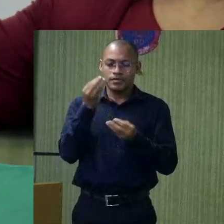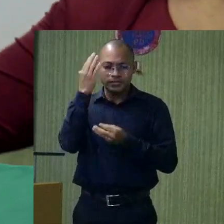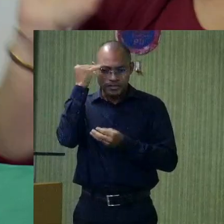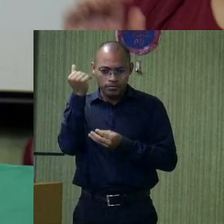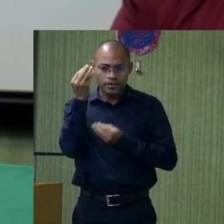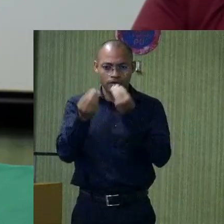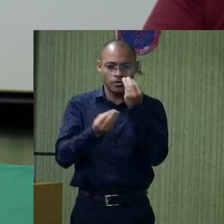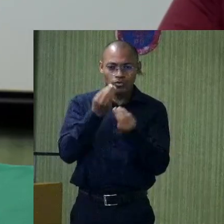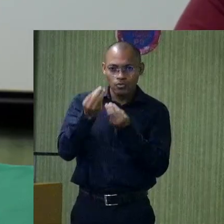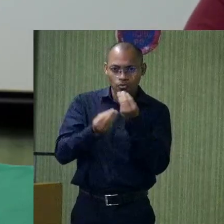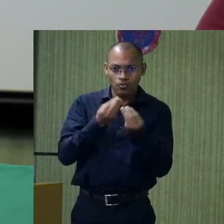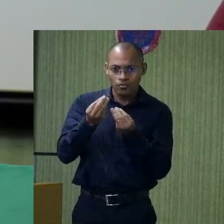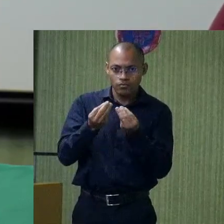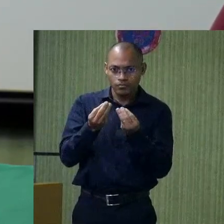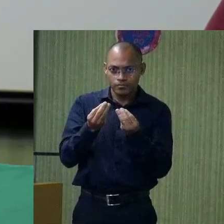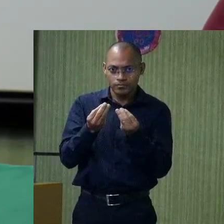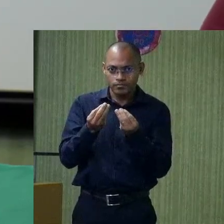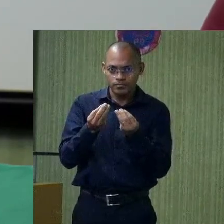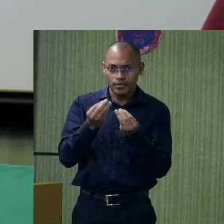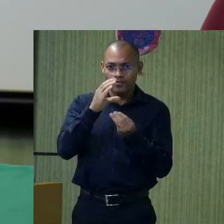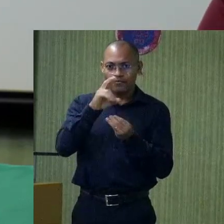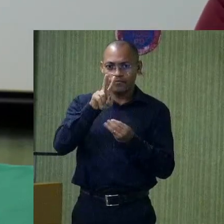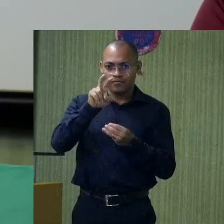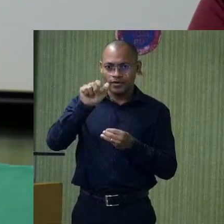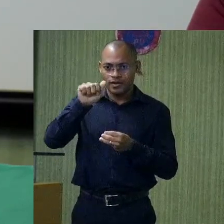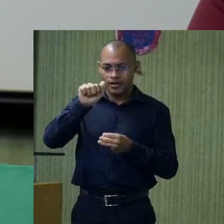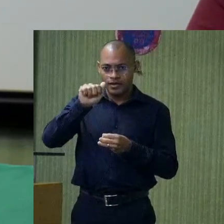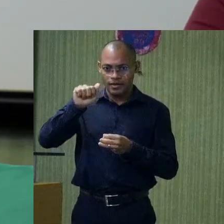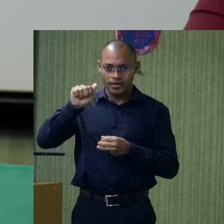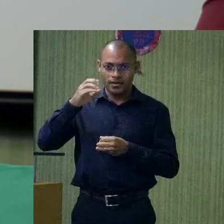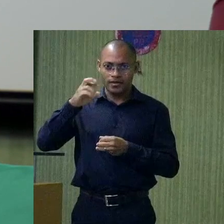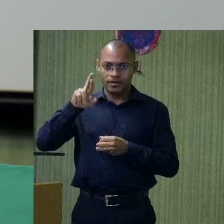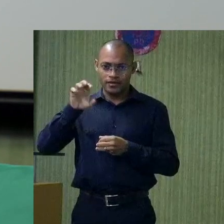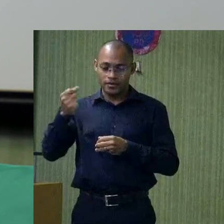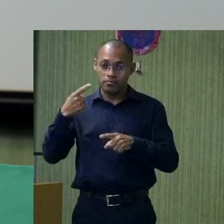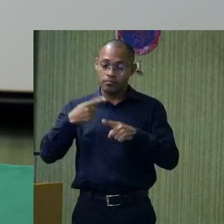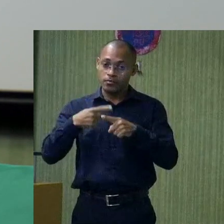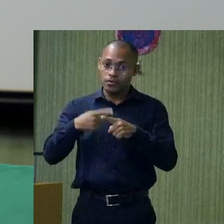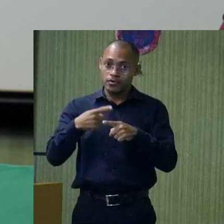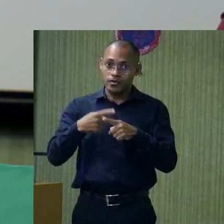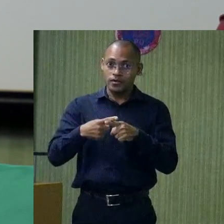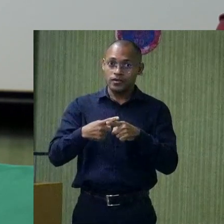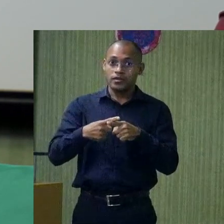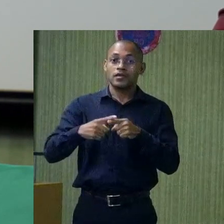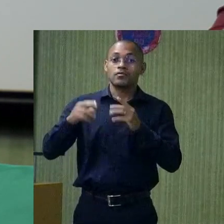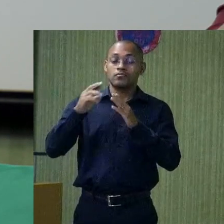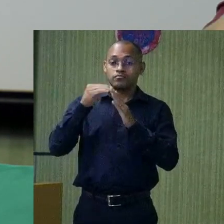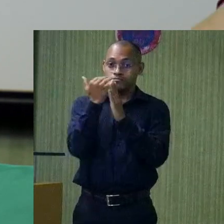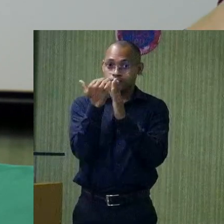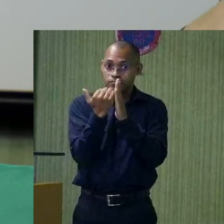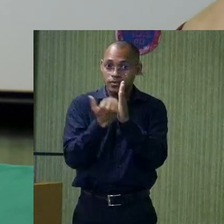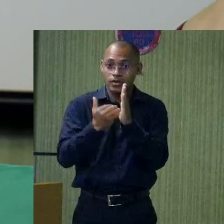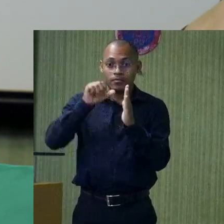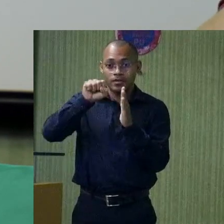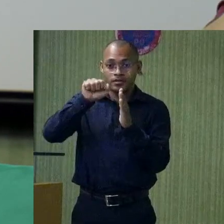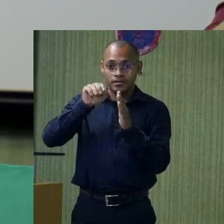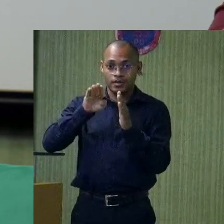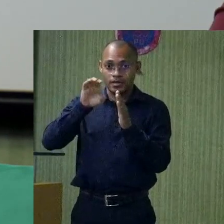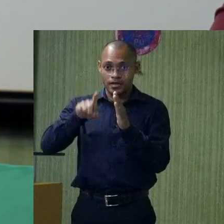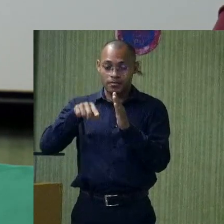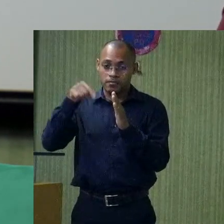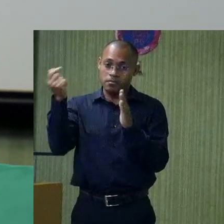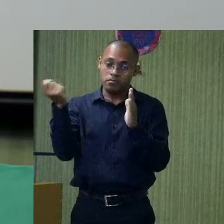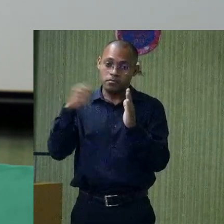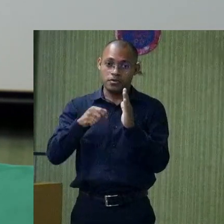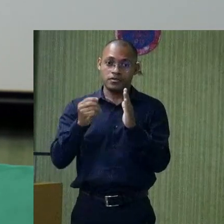do va3 pois os dados declarados no saeb serão utilizados como critério Lucas